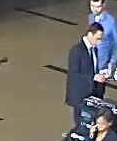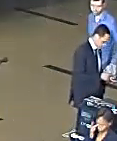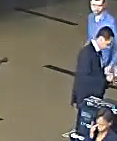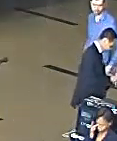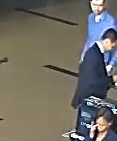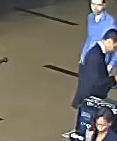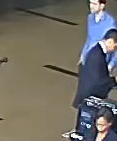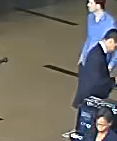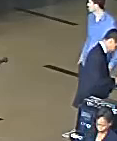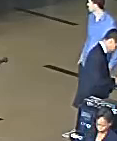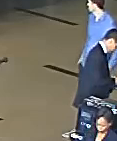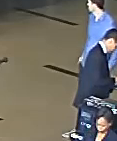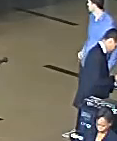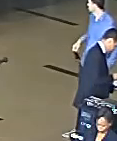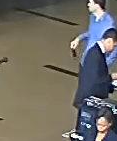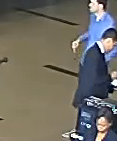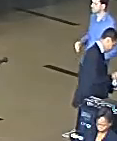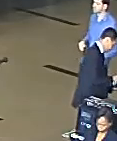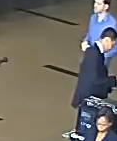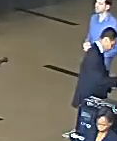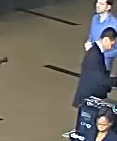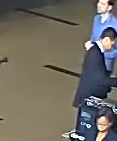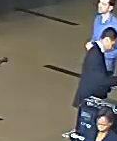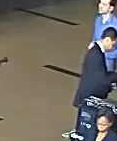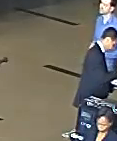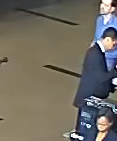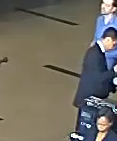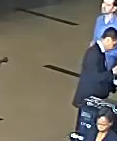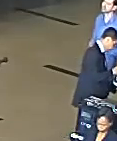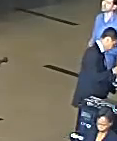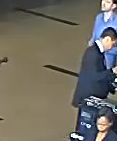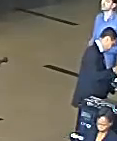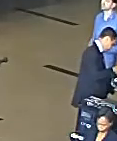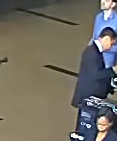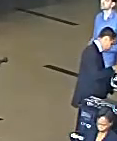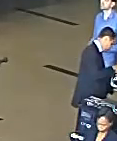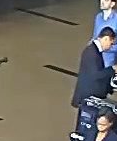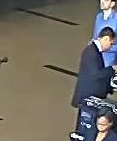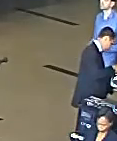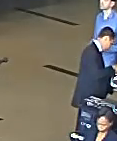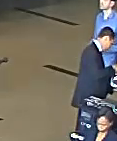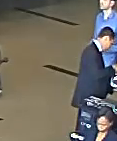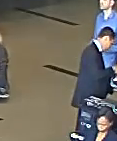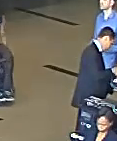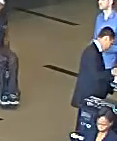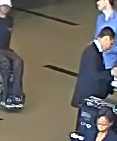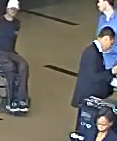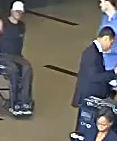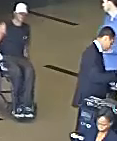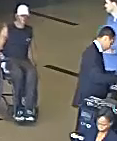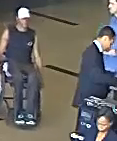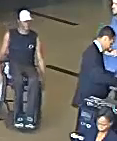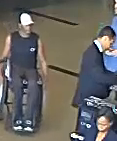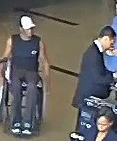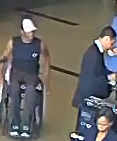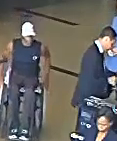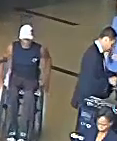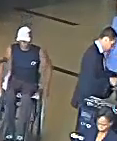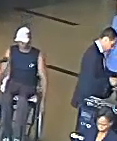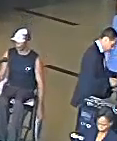seguida a gente vai passar para pros participantes Então antes do Dr concluir aqui a fala das